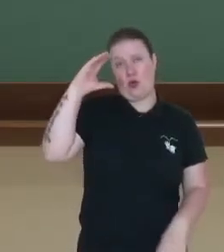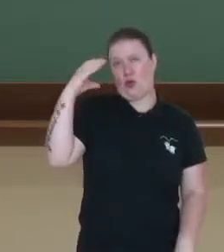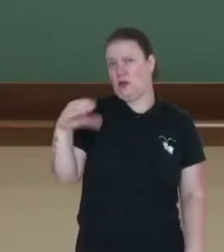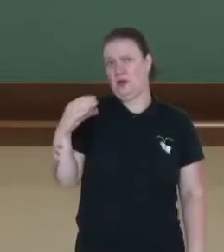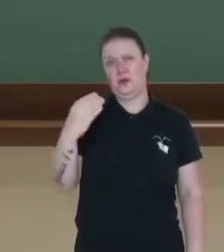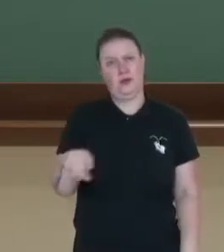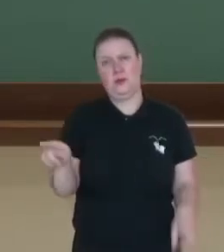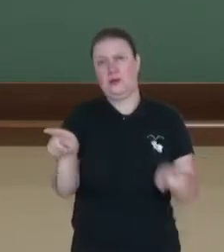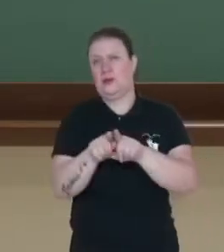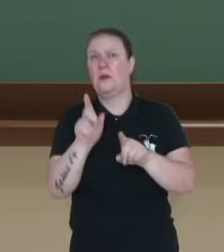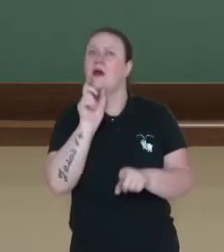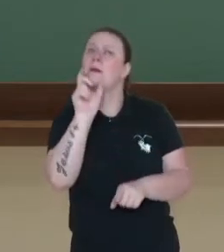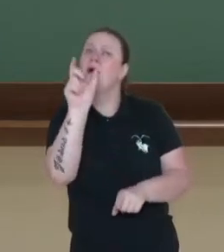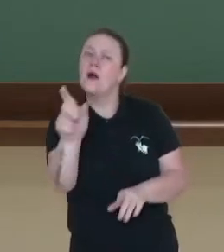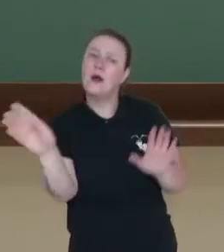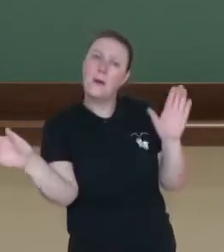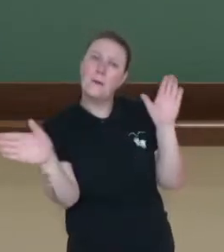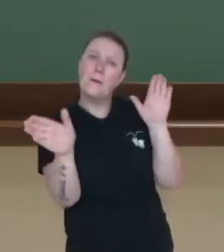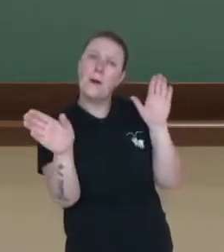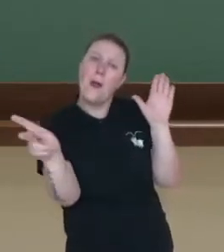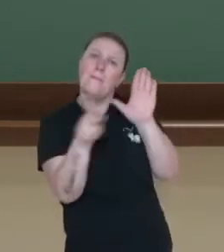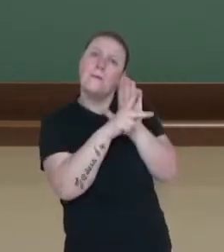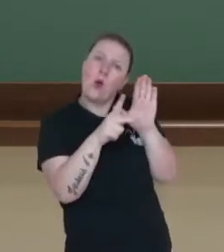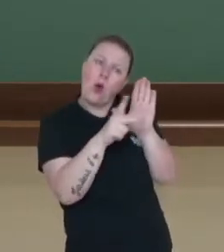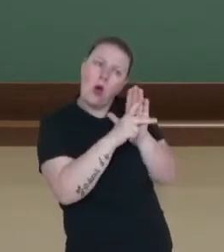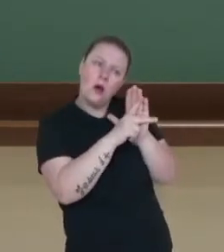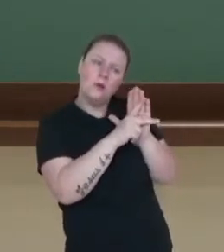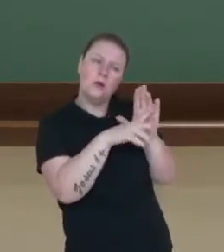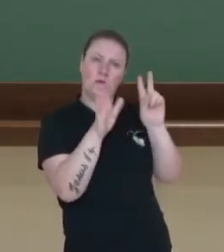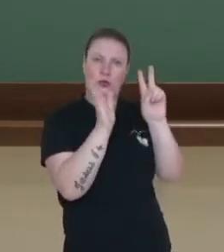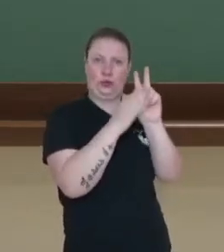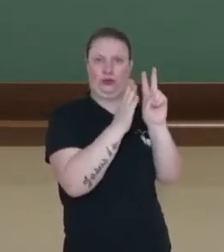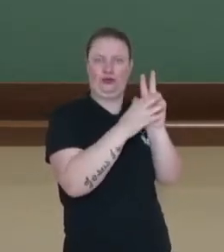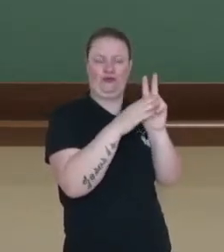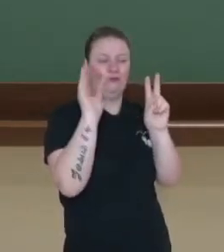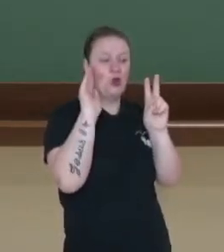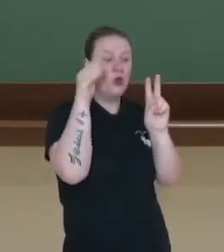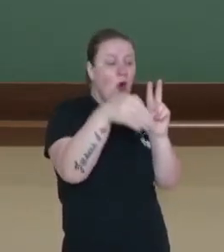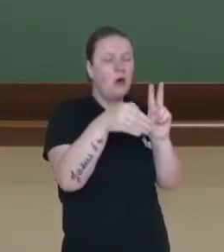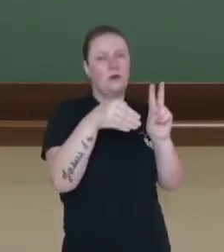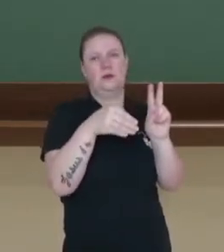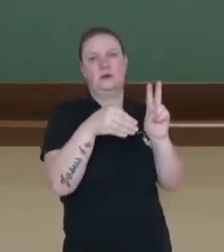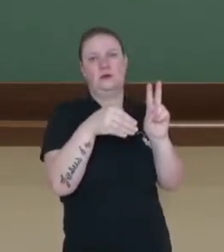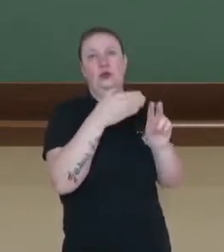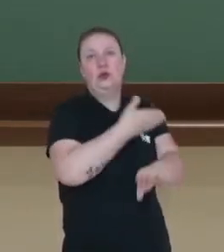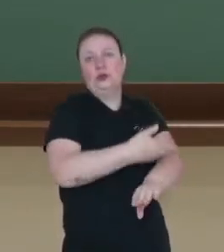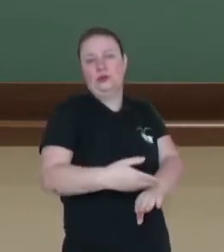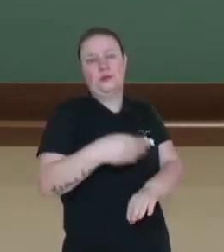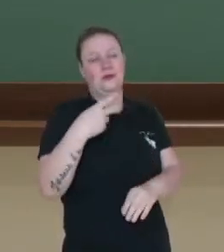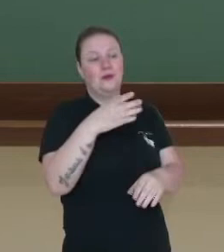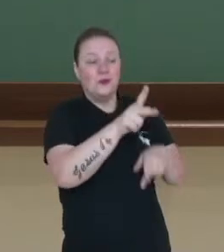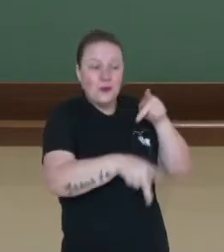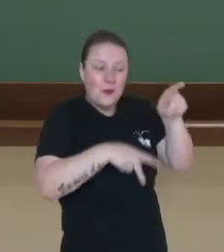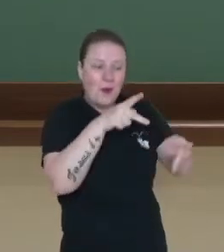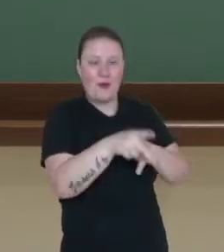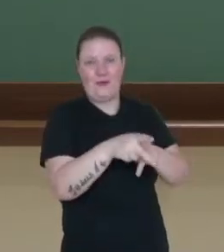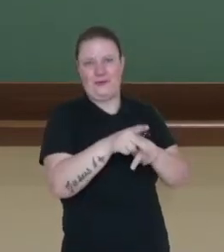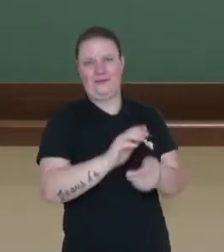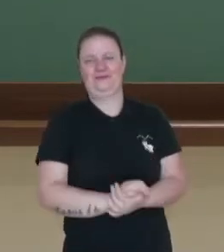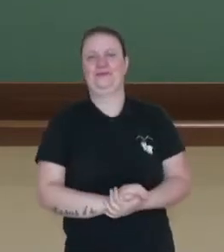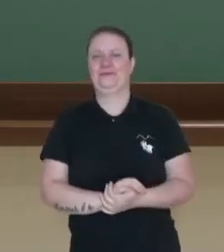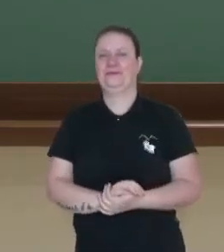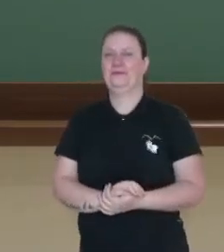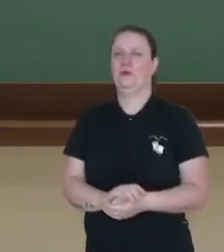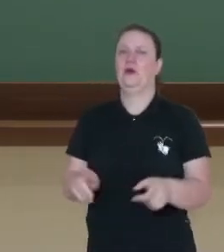que remotam à cultura indígena, né, que era falada antes da chegada dos europeus. Hábitos indígenas, como o